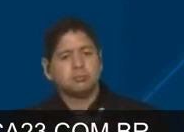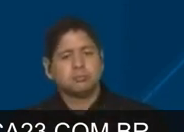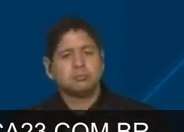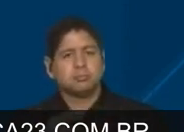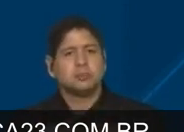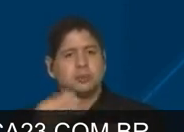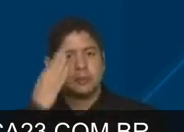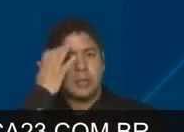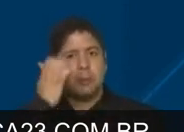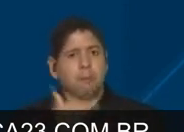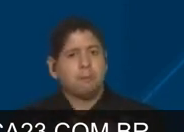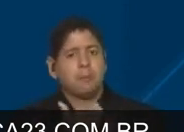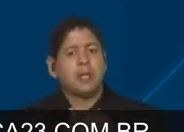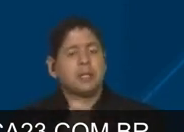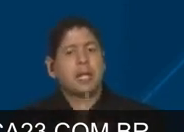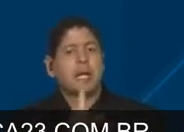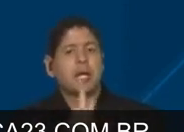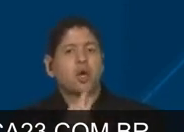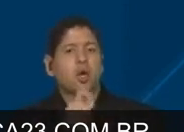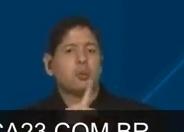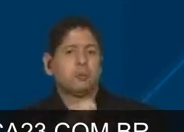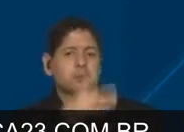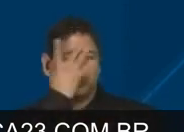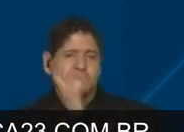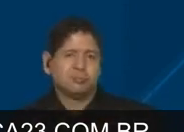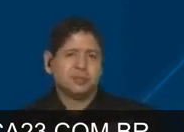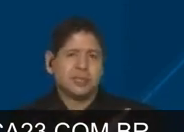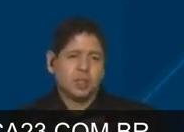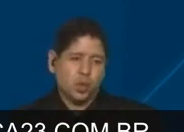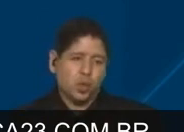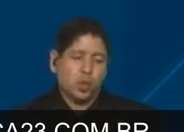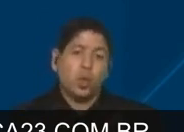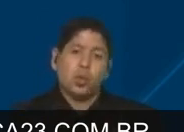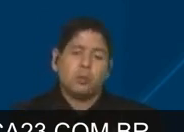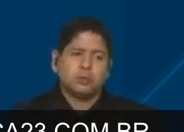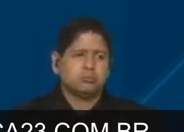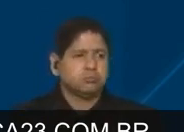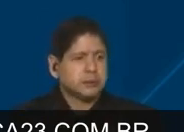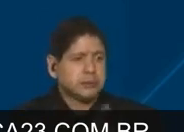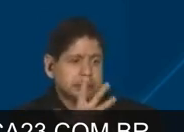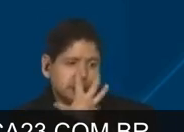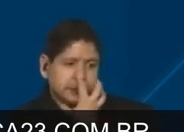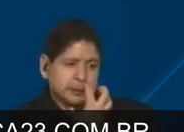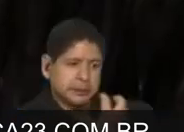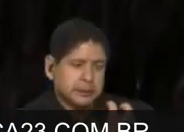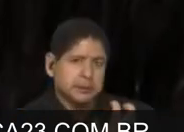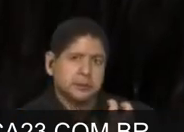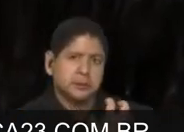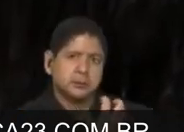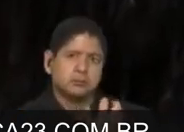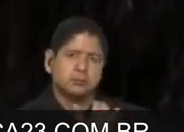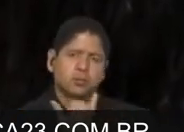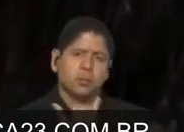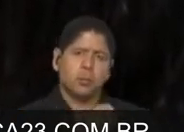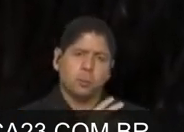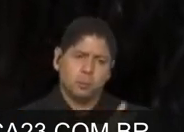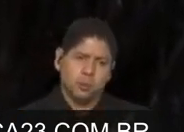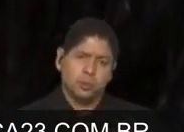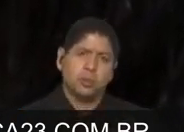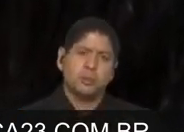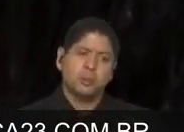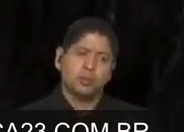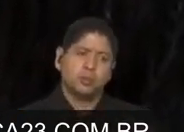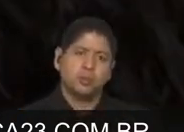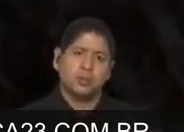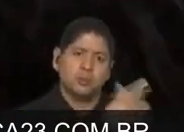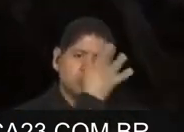no Saiba Mais. Aí está o golpe. Alguém que busca limpar o nome pode se sentir tentado a repassar dados pessoais e negociar